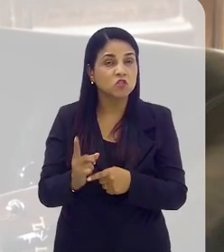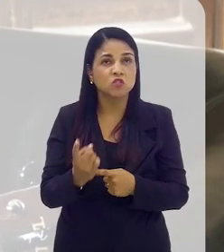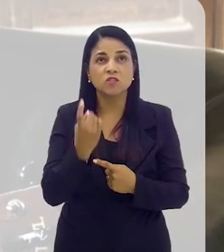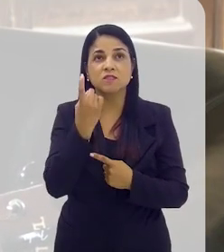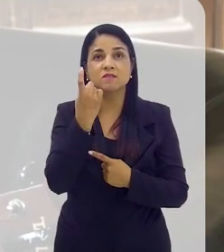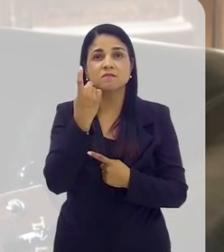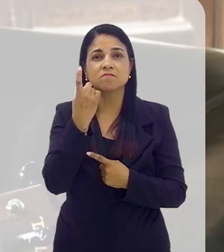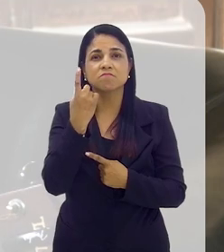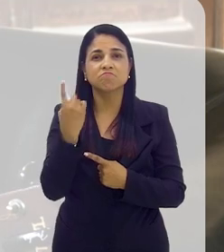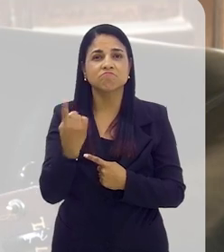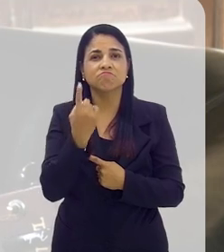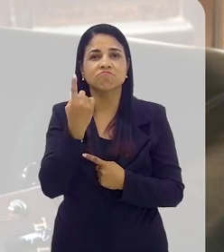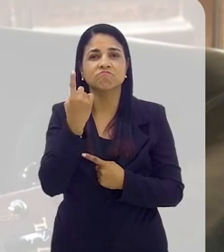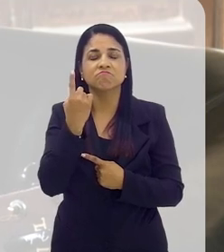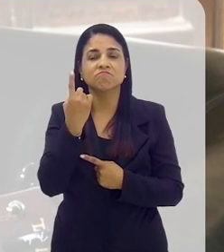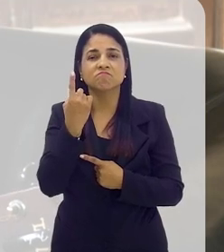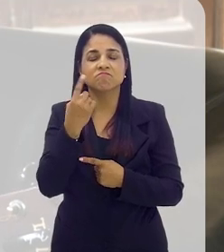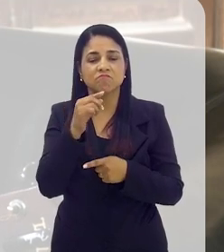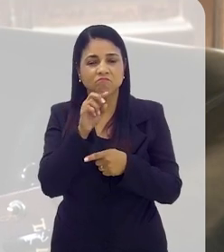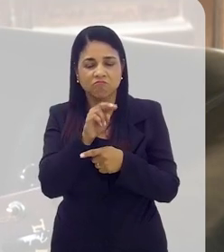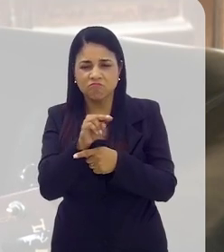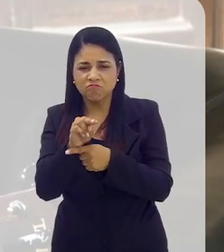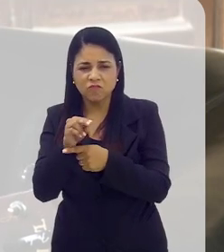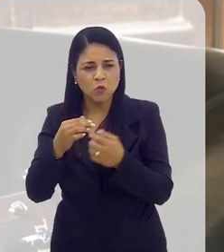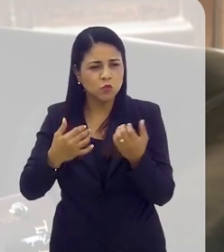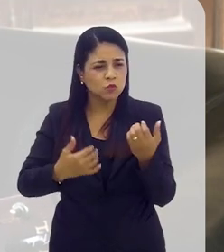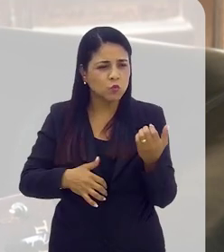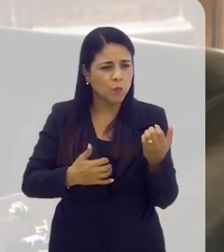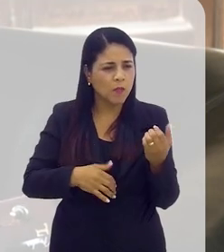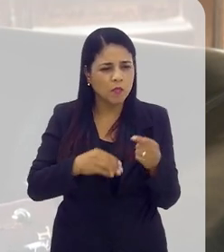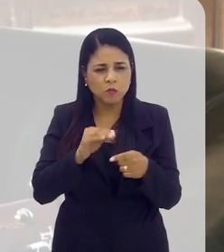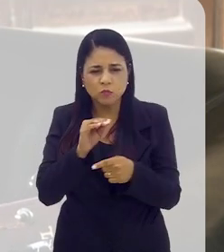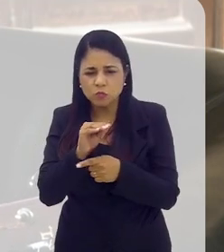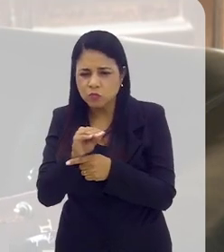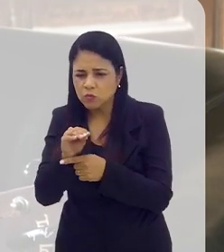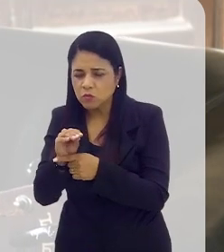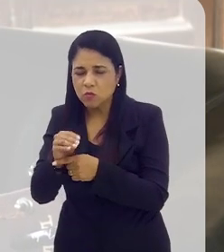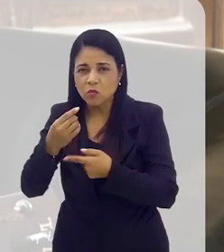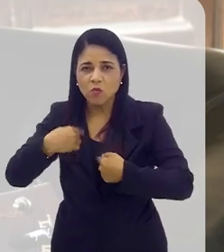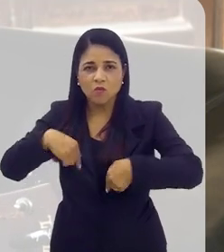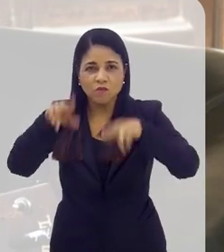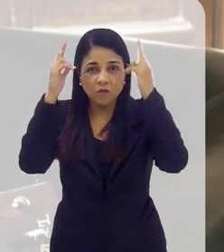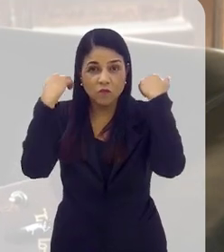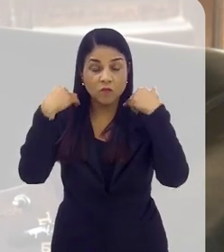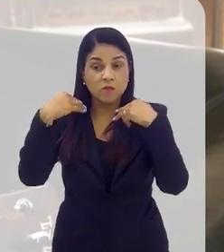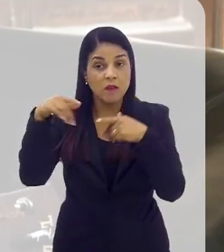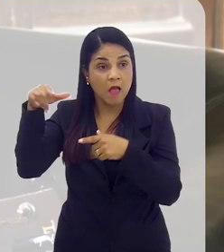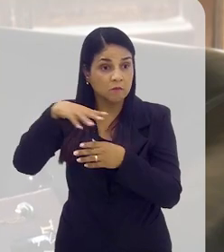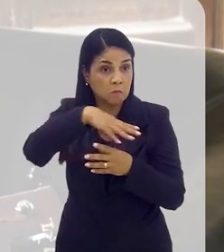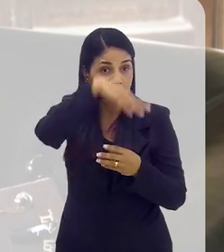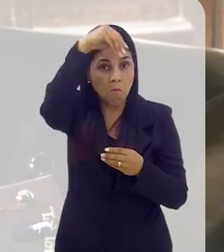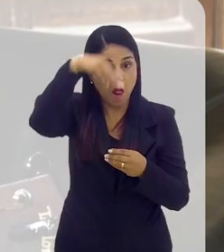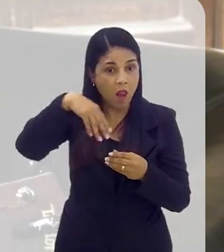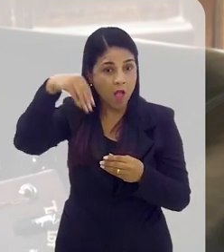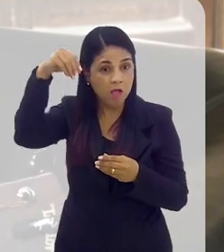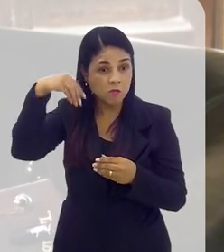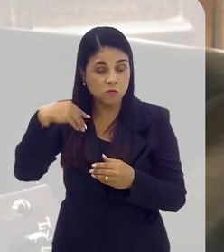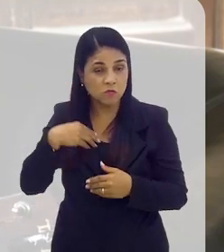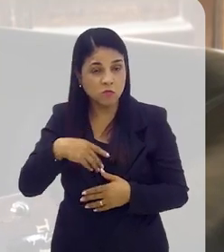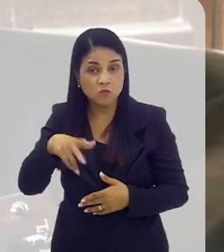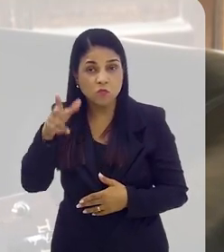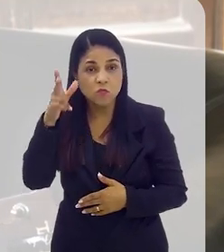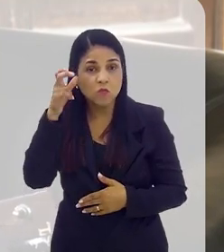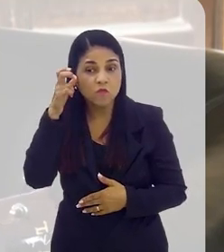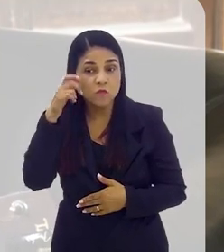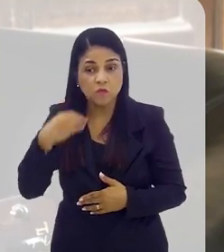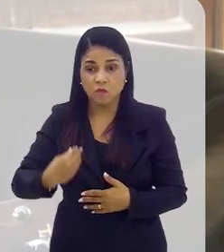pastoreando, cuidando de ovelhas, e por muitas vezes ele estava lá sozinho, com o instrumento dele, com as ovelhas de seu pai,